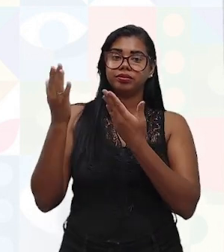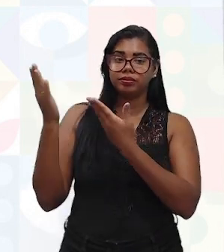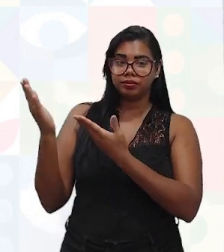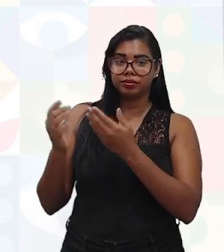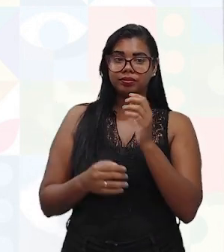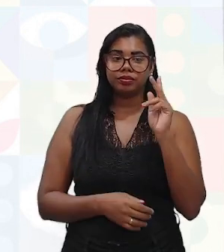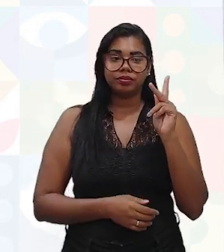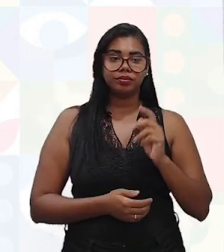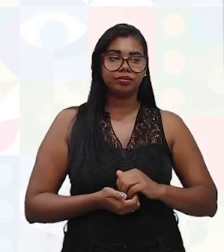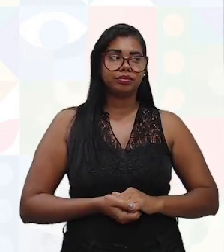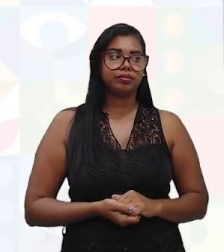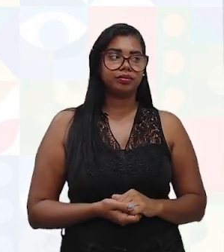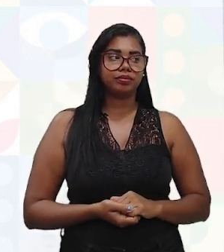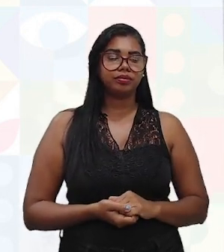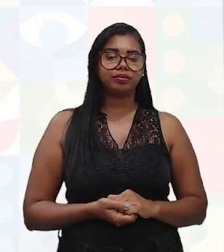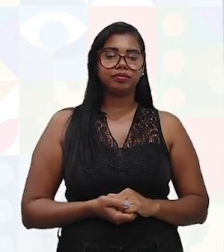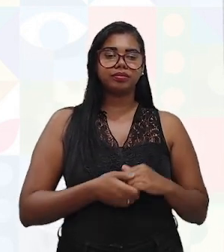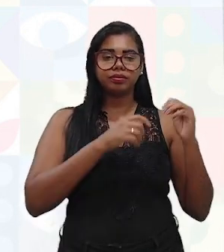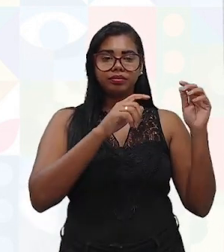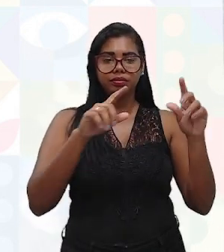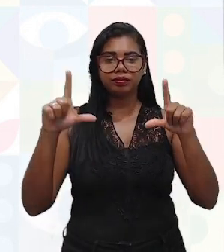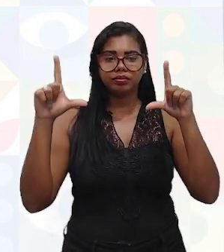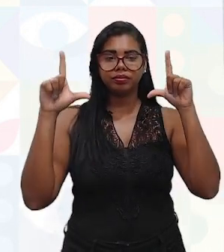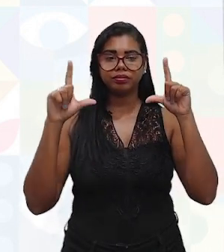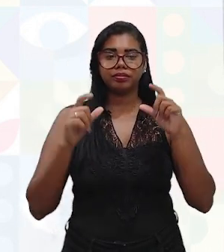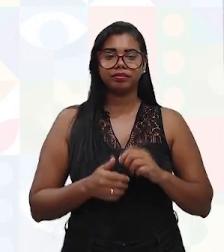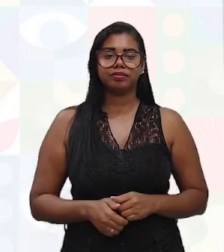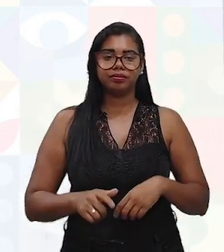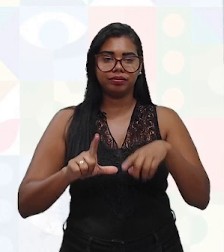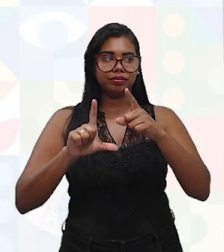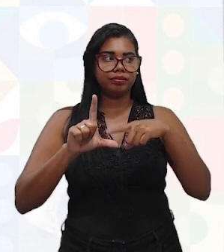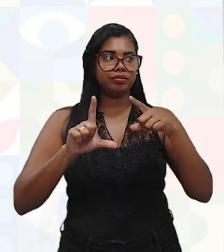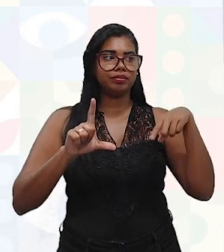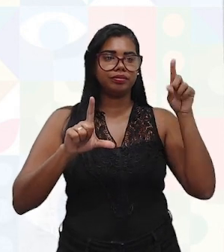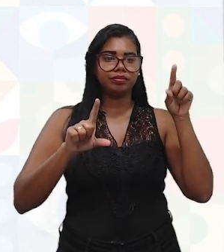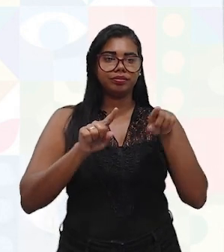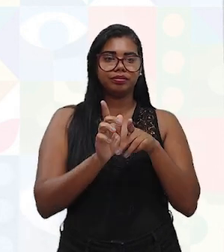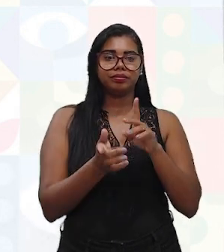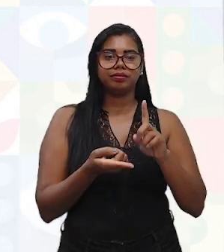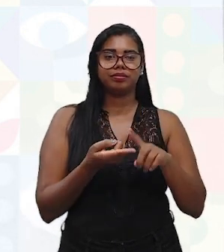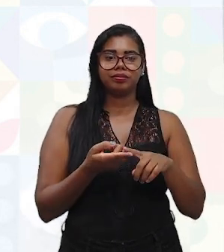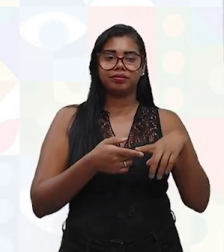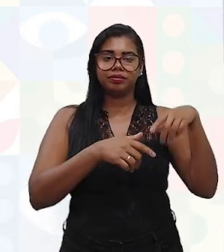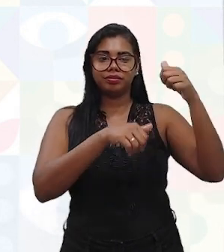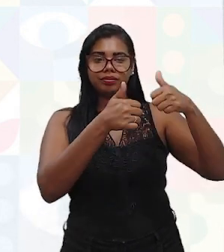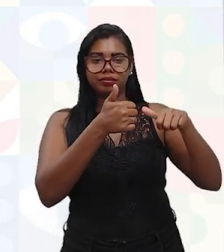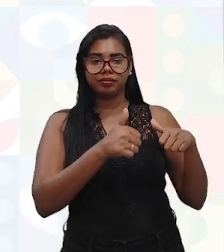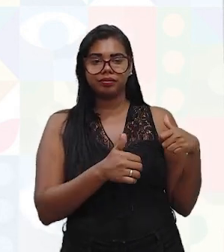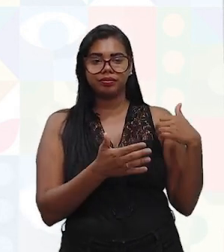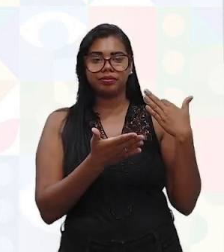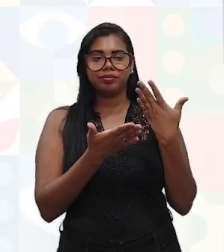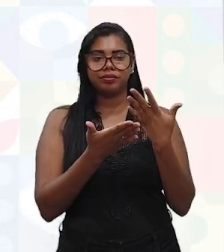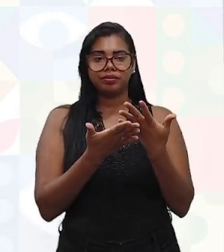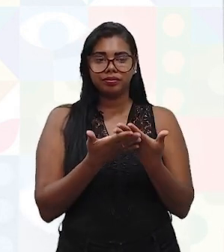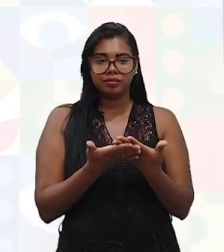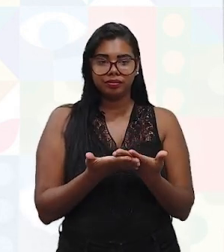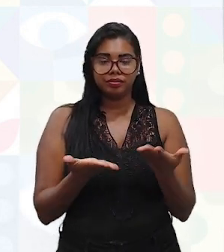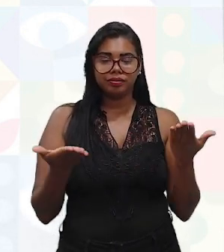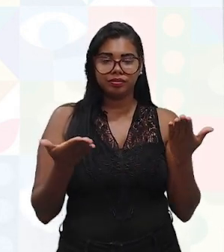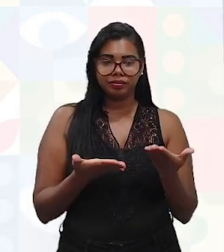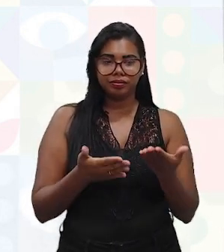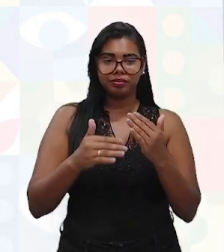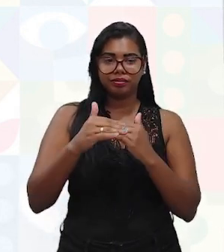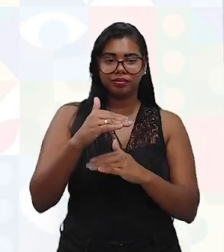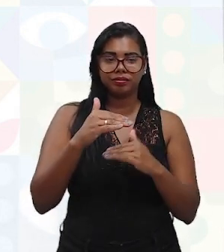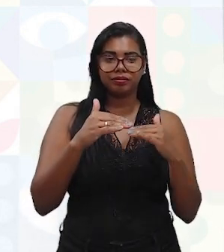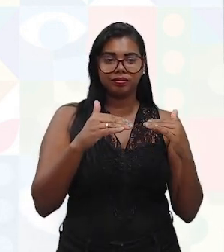Ok? Próximo tópico, gráfico dente de serra. A análise do processo de dimensionamento de estoques